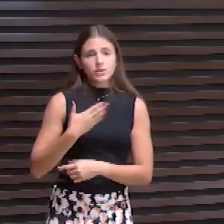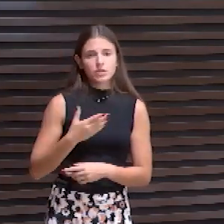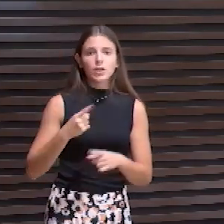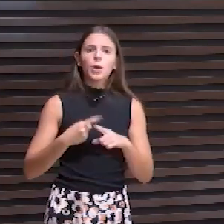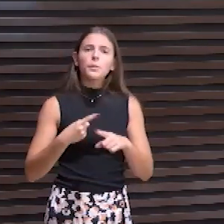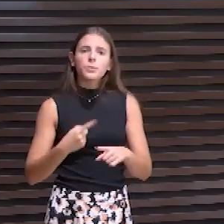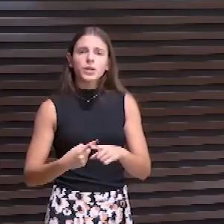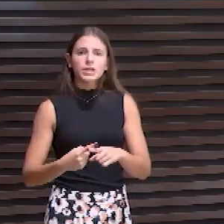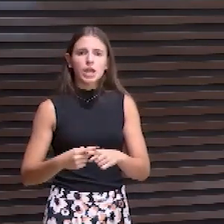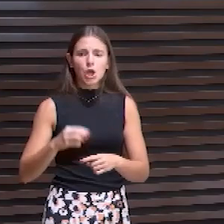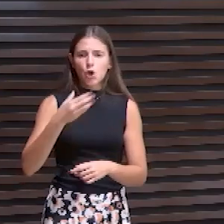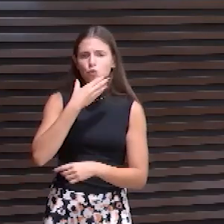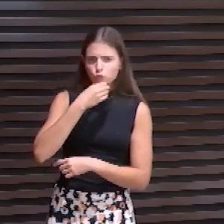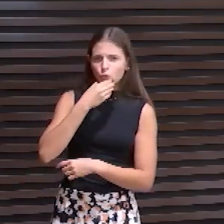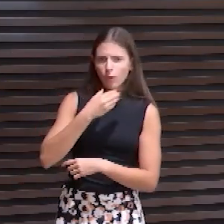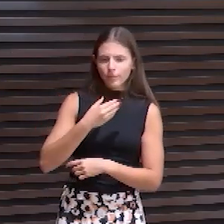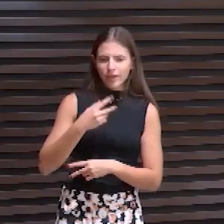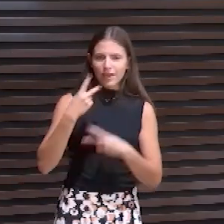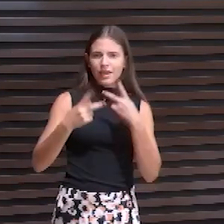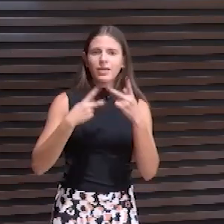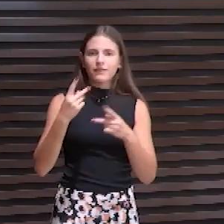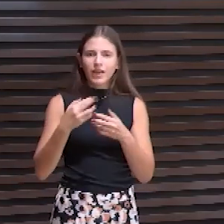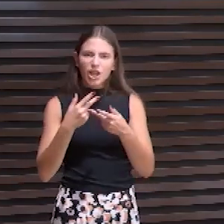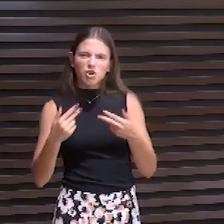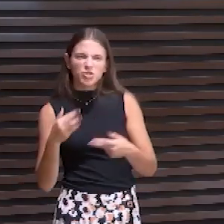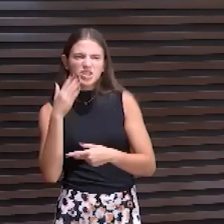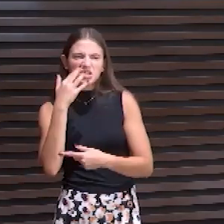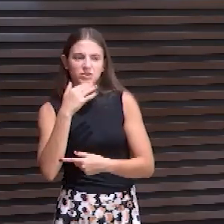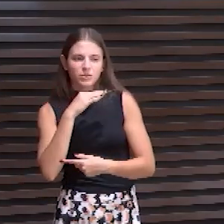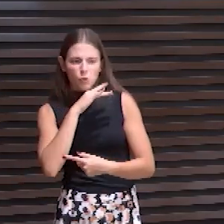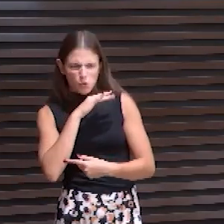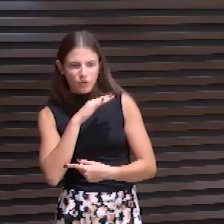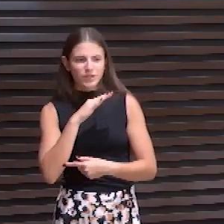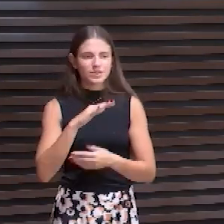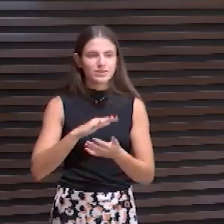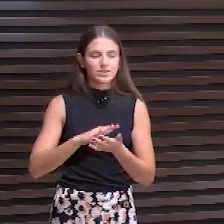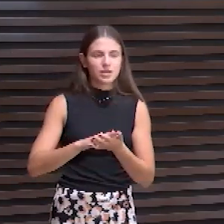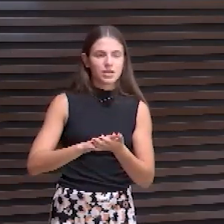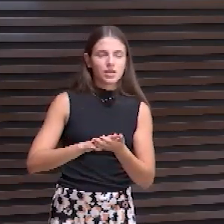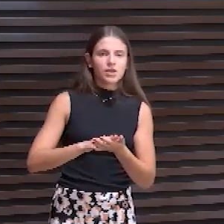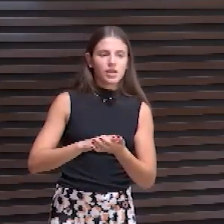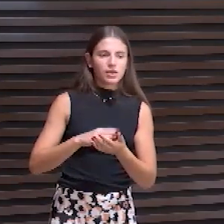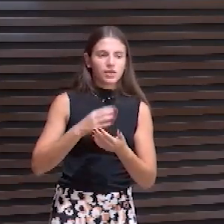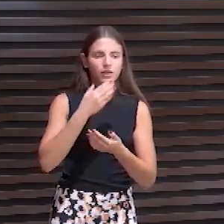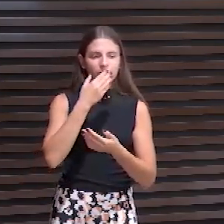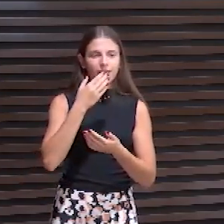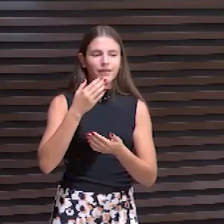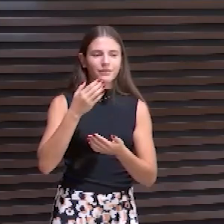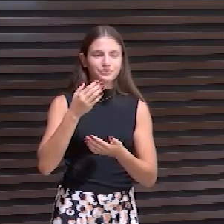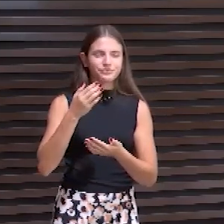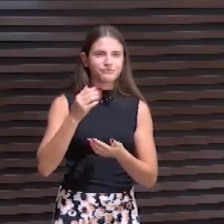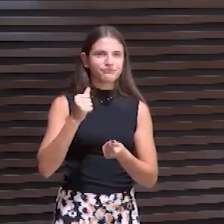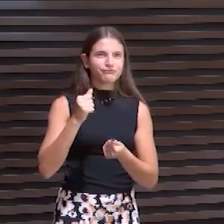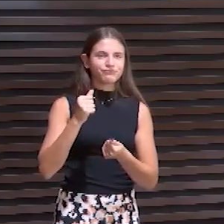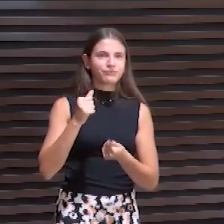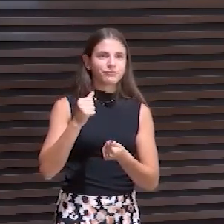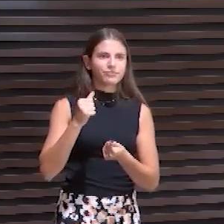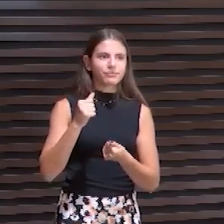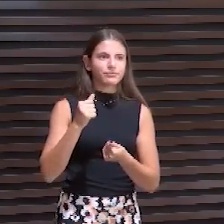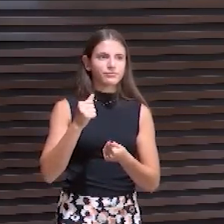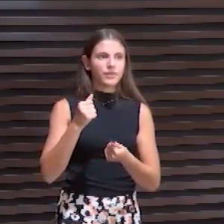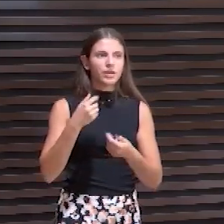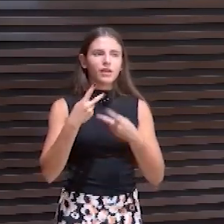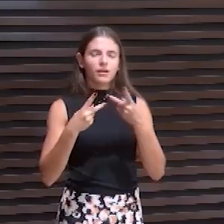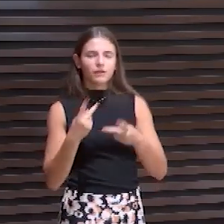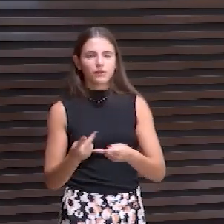vem falar dos gentios que foram salvos. Foram lembrar dessa história ruim aqui, que eu não quero nem lembrar, que Deus abandonou as viúvas de Israel e foi